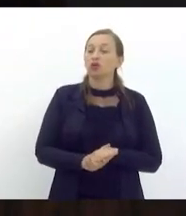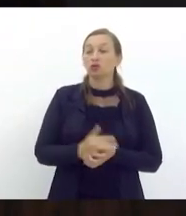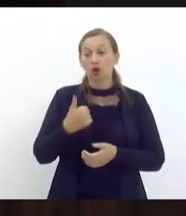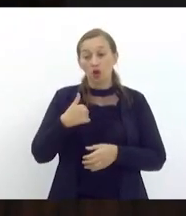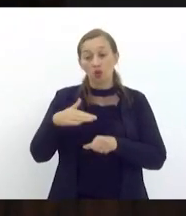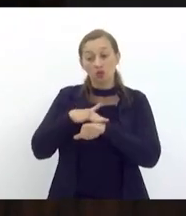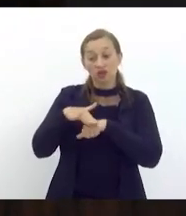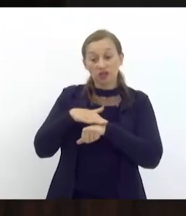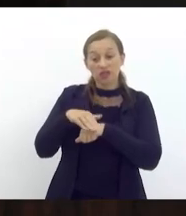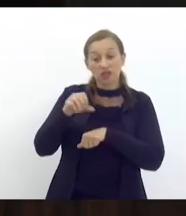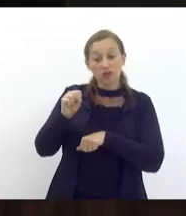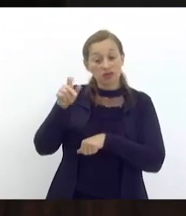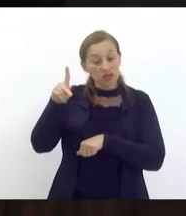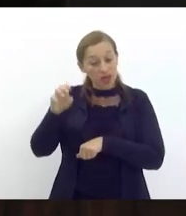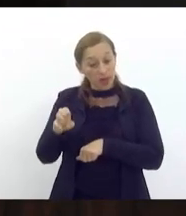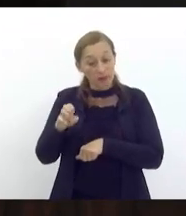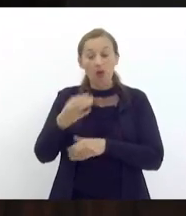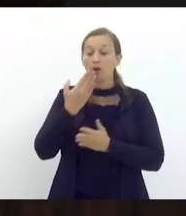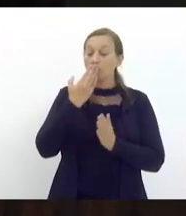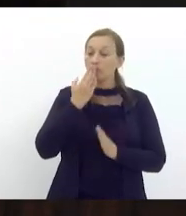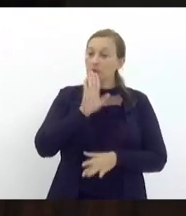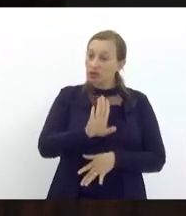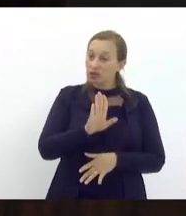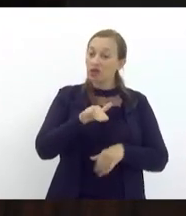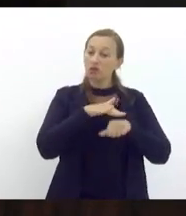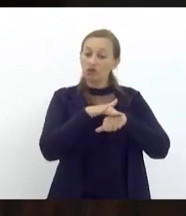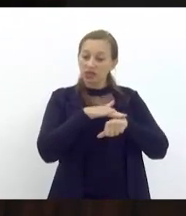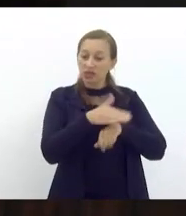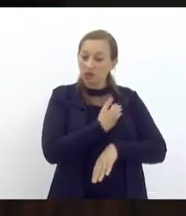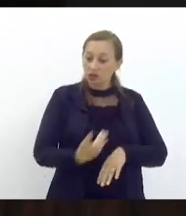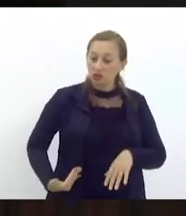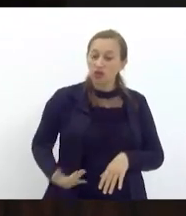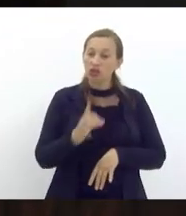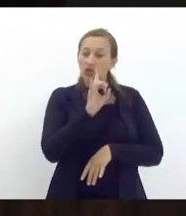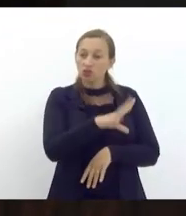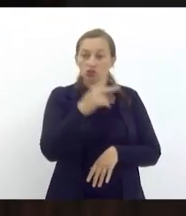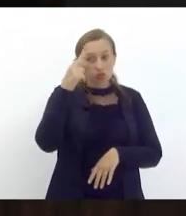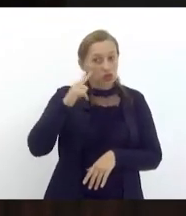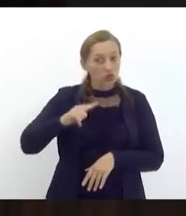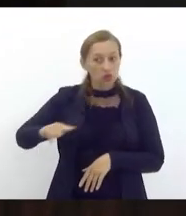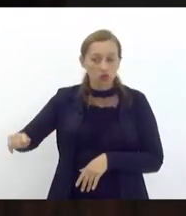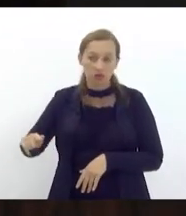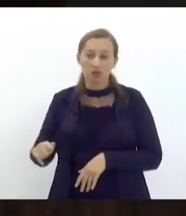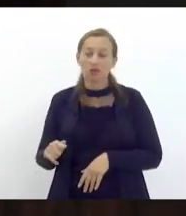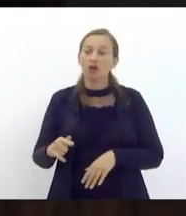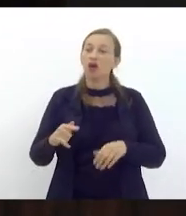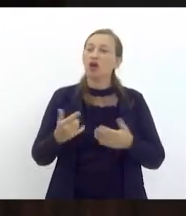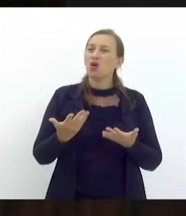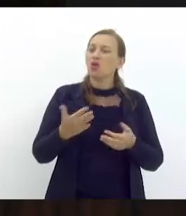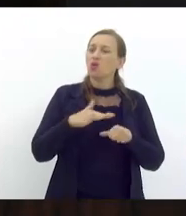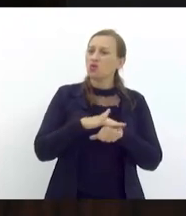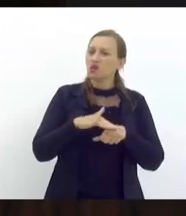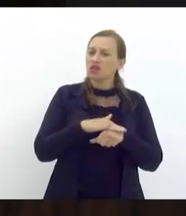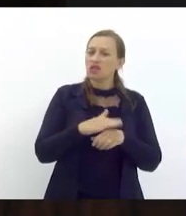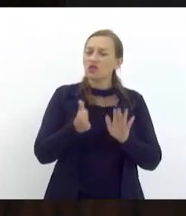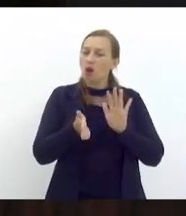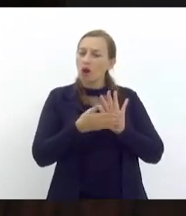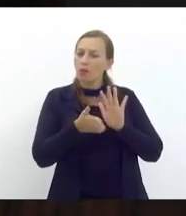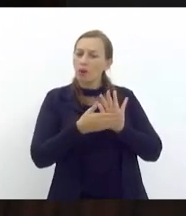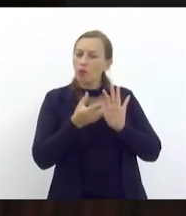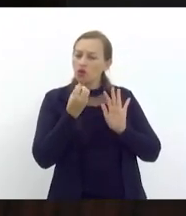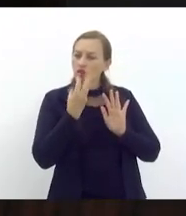comprometia sentar com o governador e assim eu tenho feito nesses últimos nessas últimas duas semanas era para tentar achar uma proposta